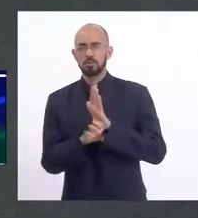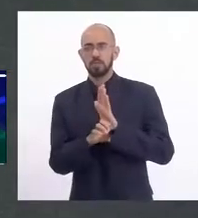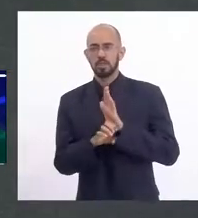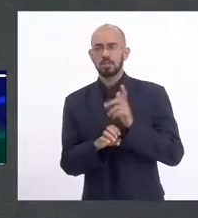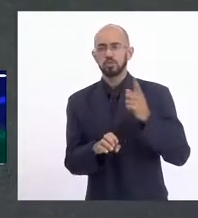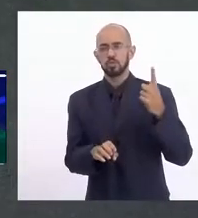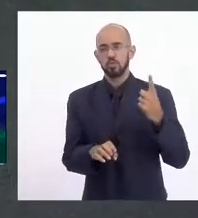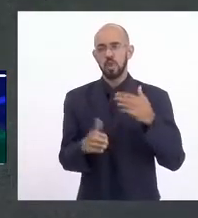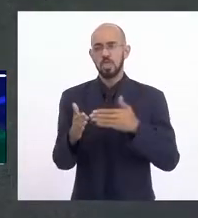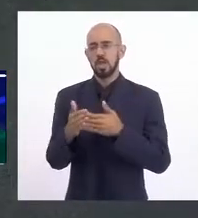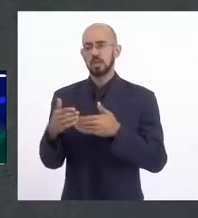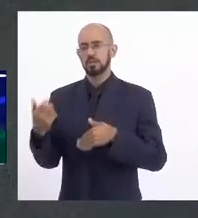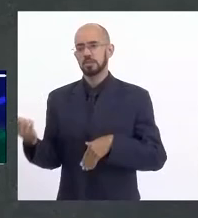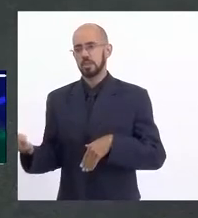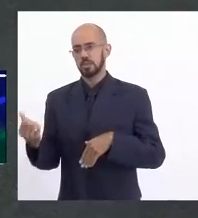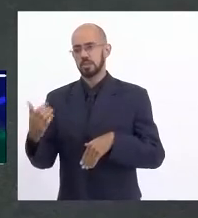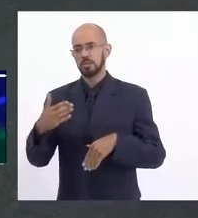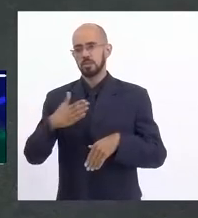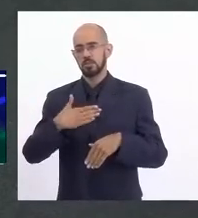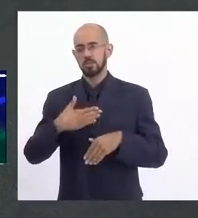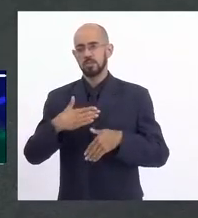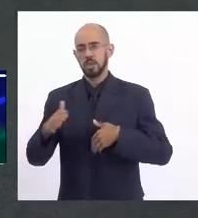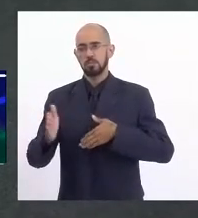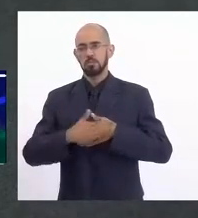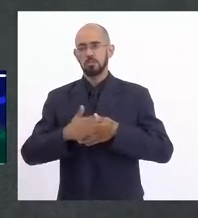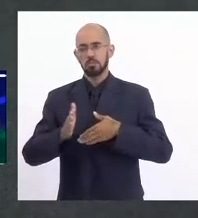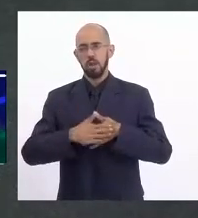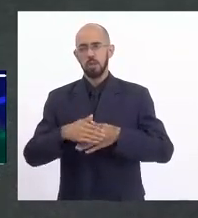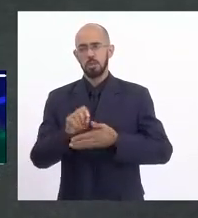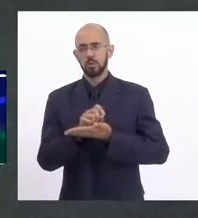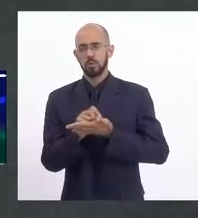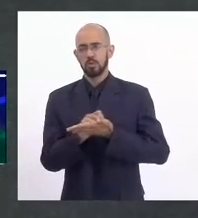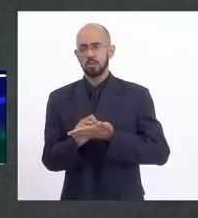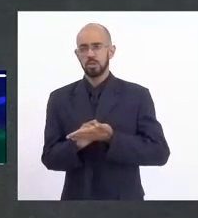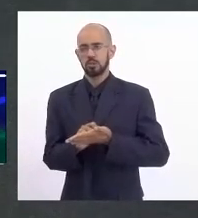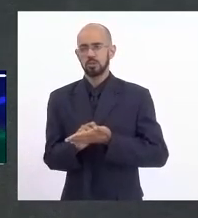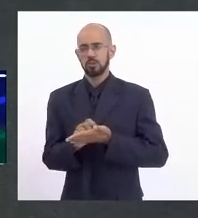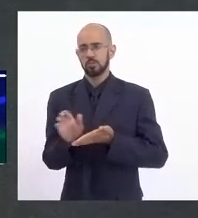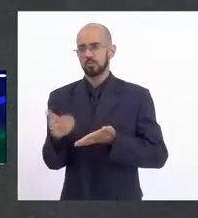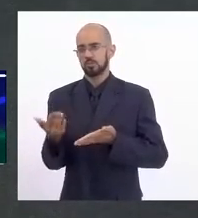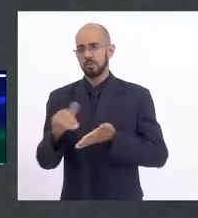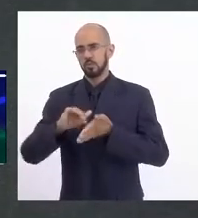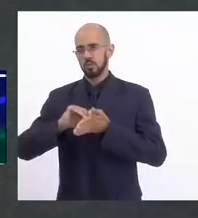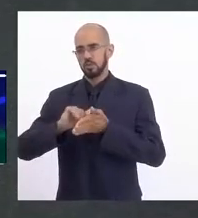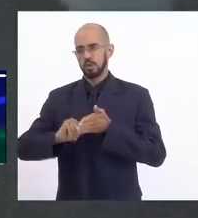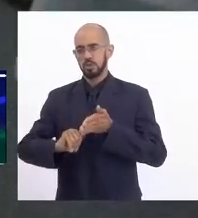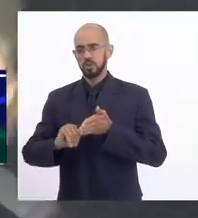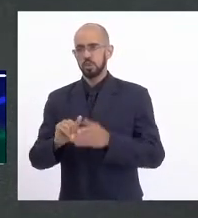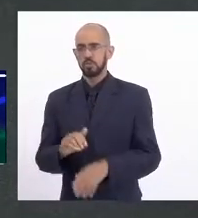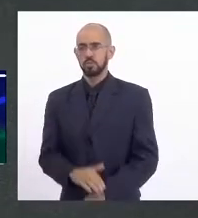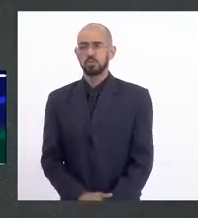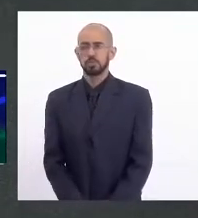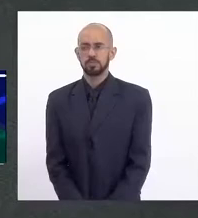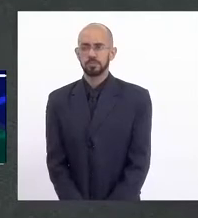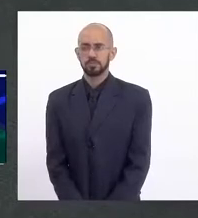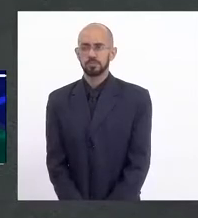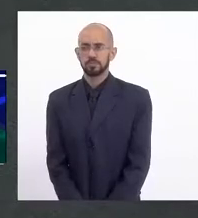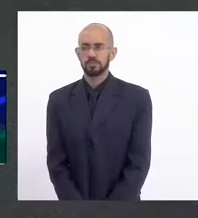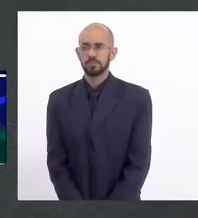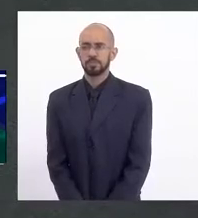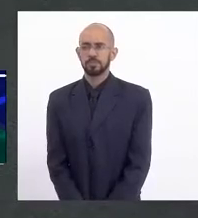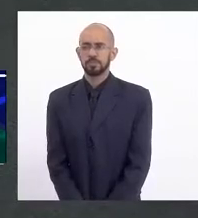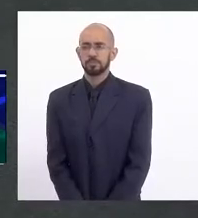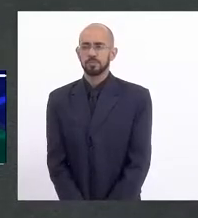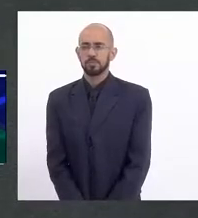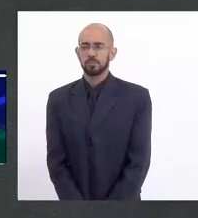6 são de minha autoria. Então, retirando. Deputado Luiz Paulo retira